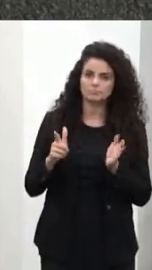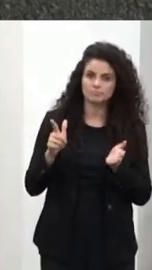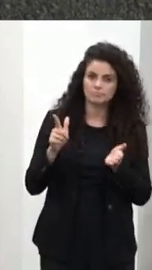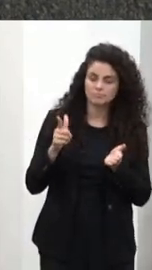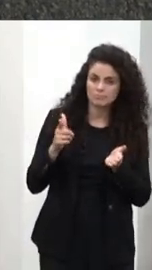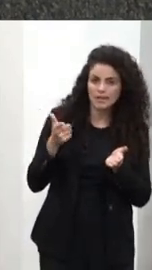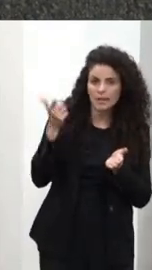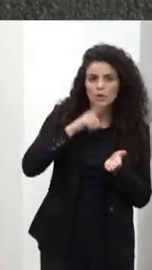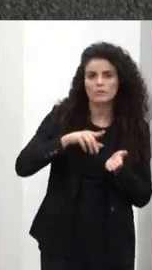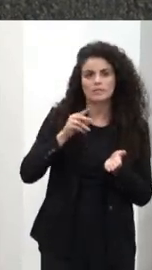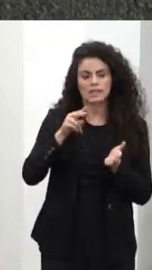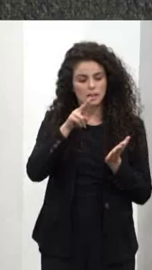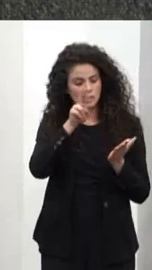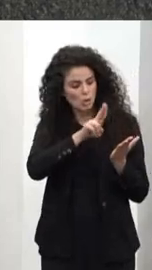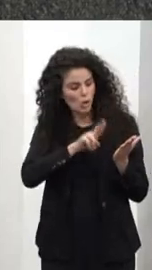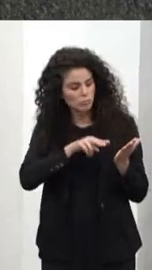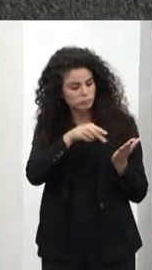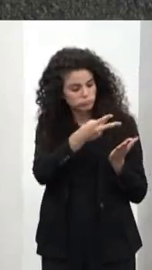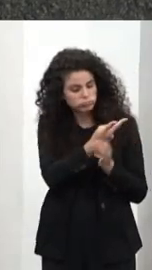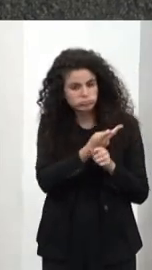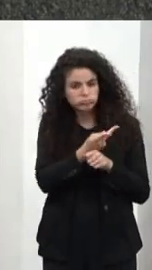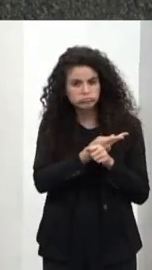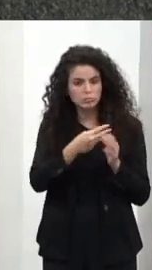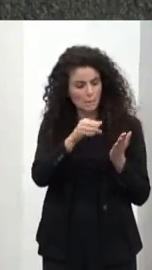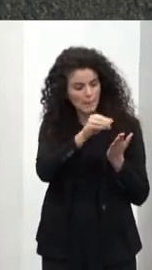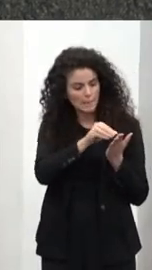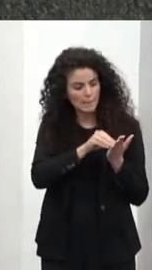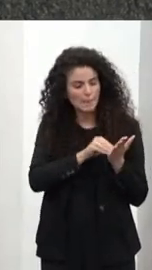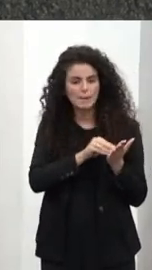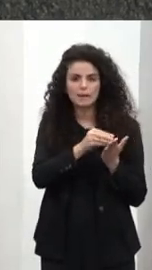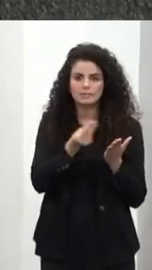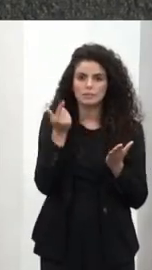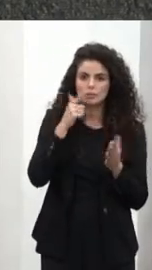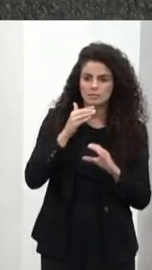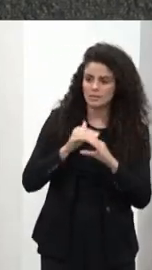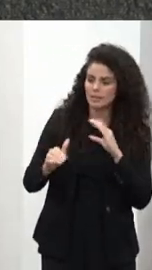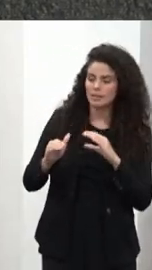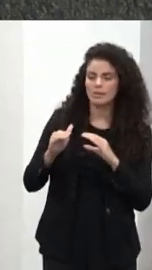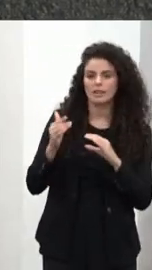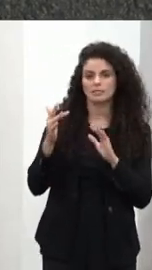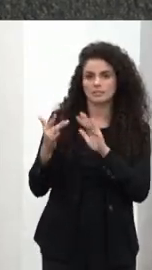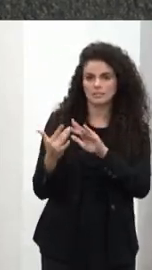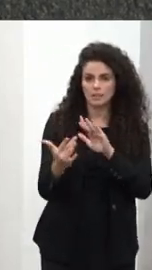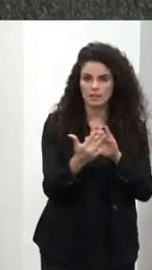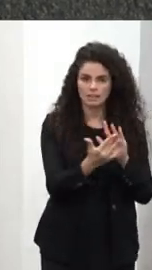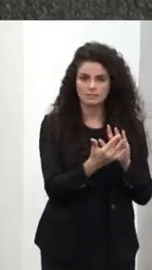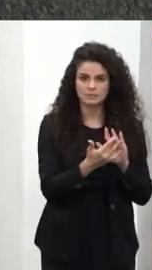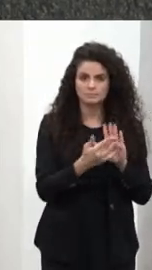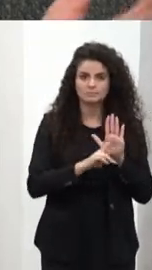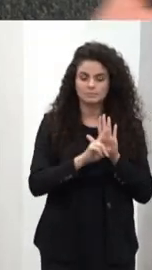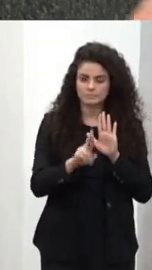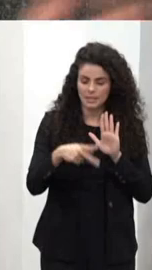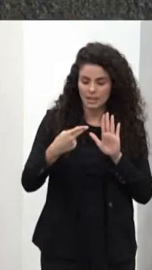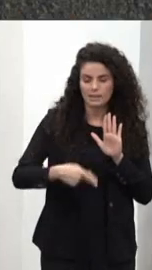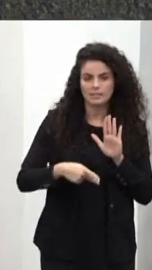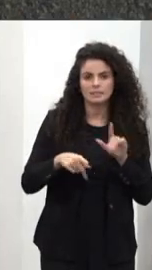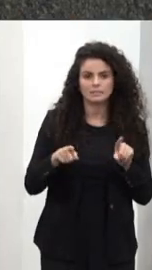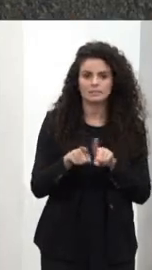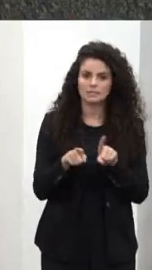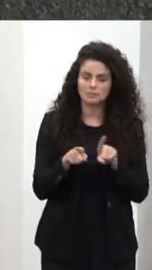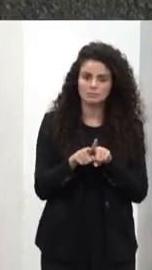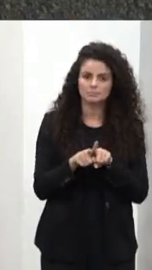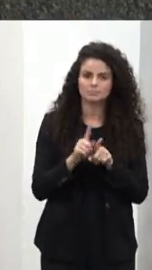no processo de reconhecimento de alguns agentes e representantes que estão aqui na nossa atividade bem como